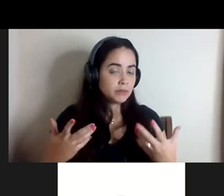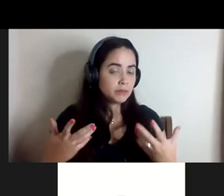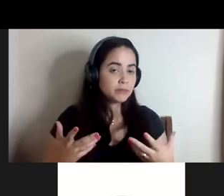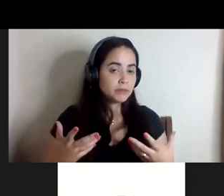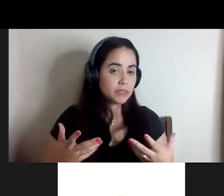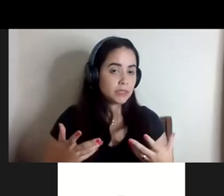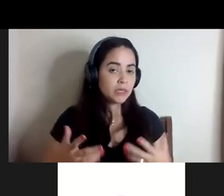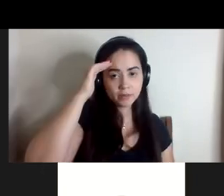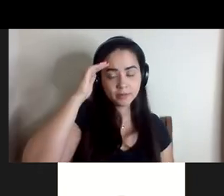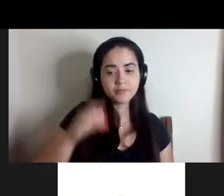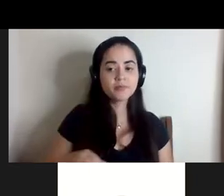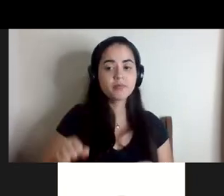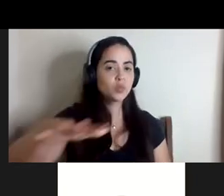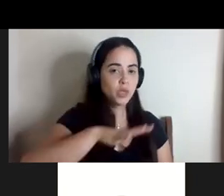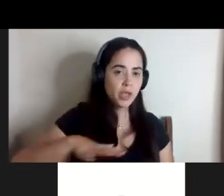da